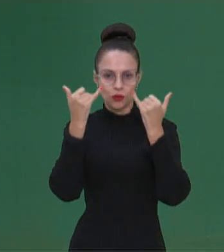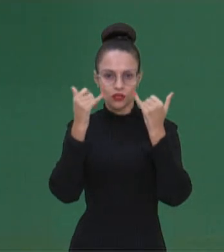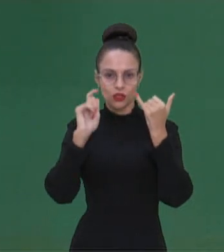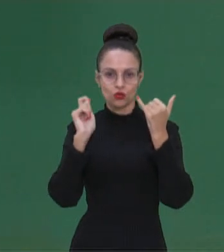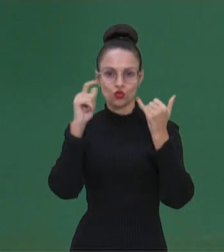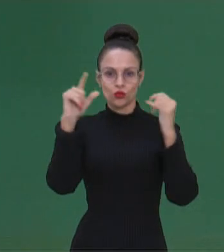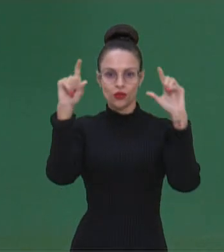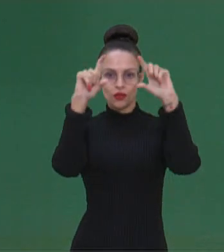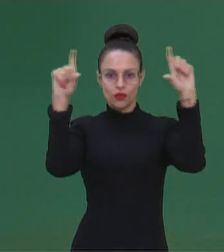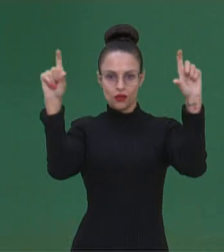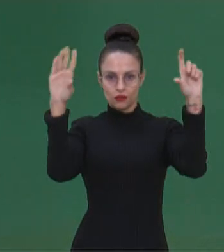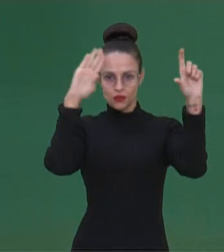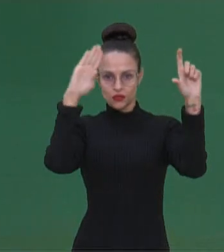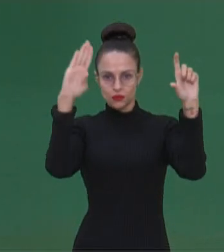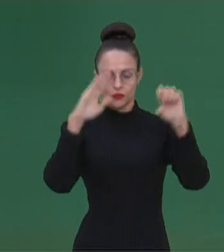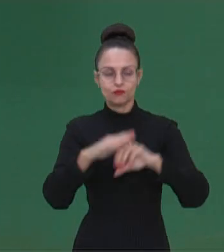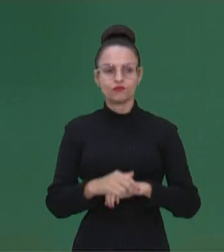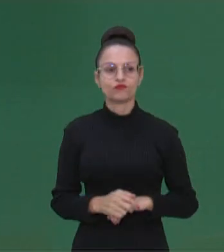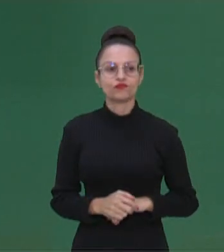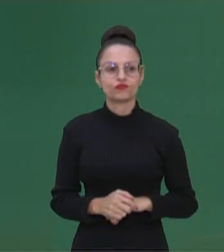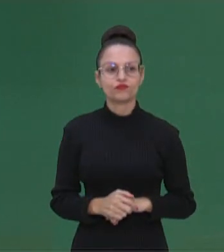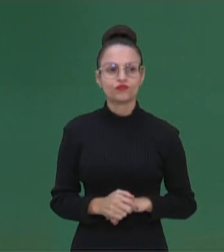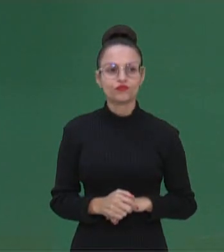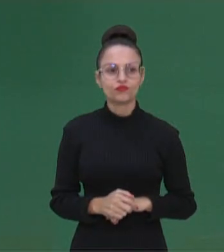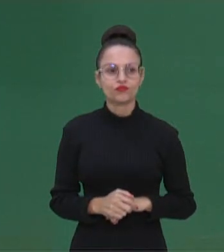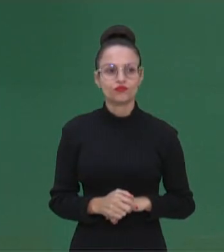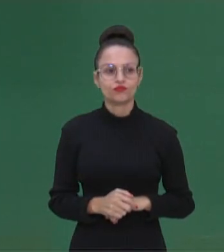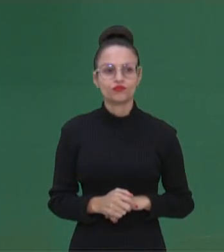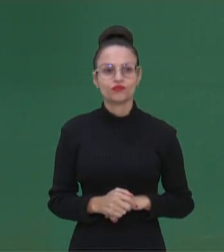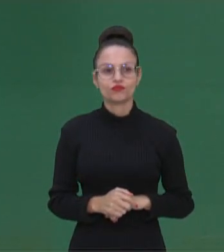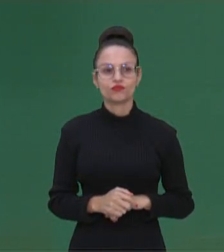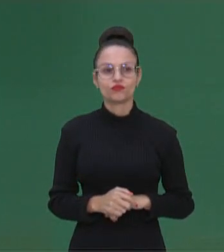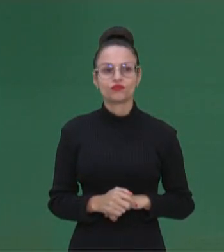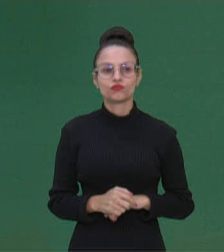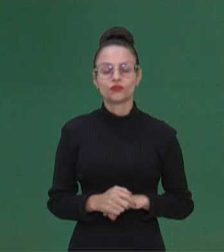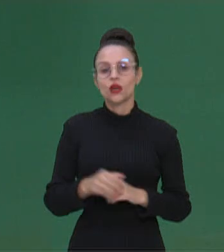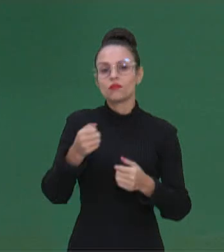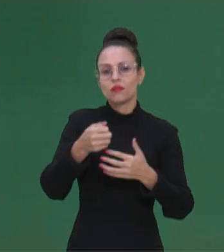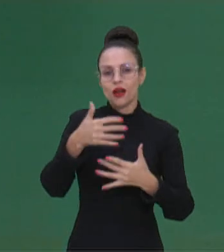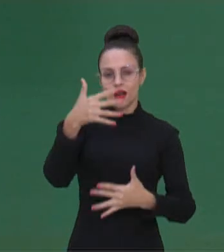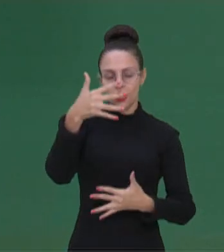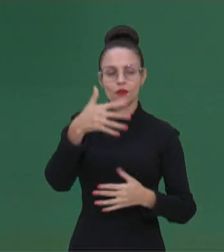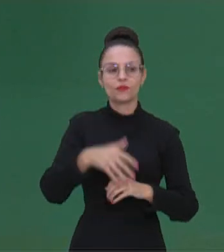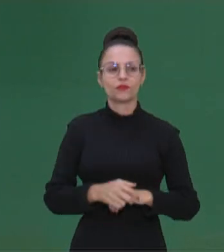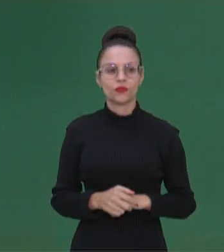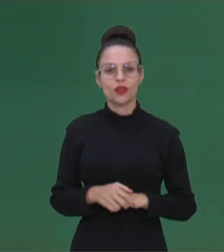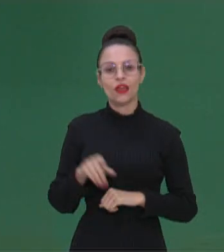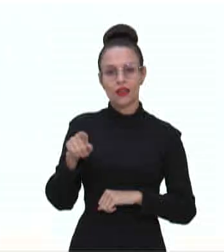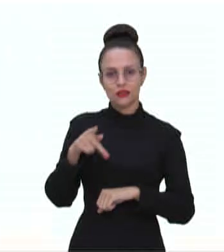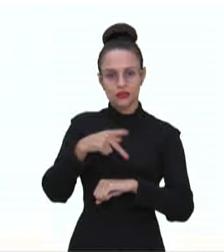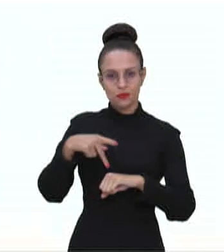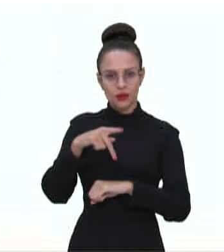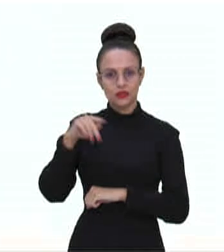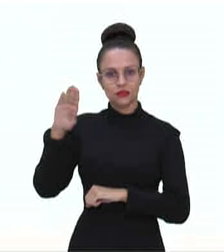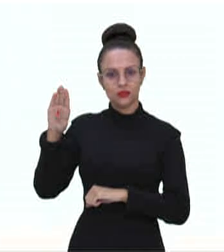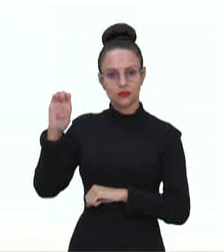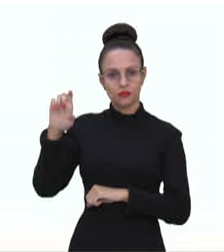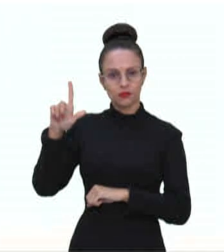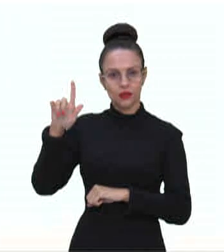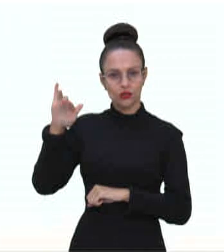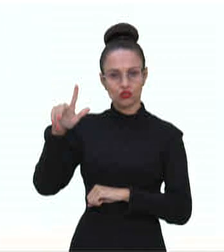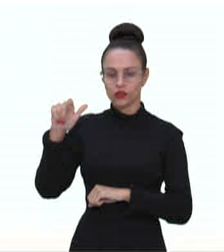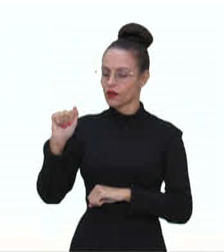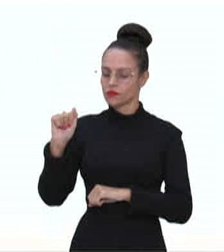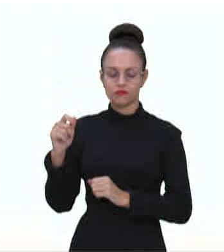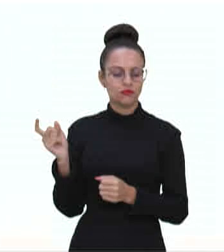lá na manchete. E o LIDE, prestem atenção, a Bélgica não voltará a adotar as